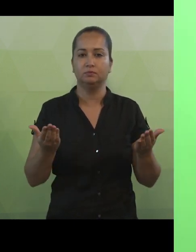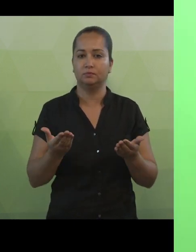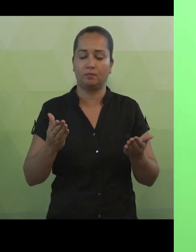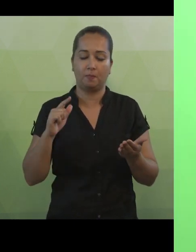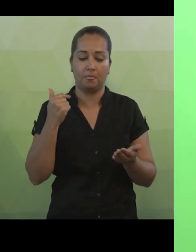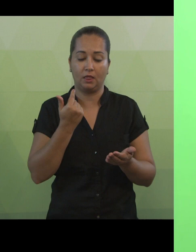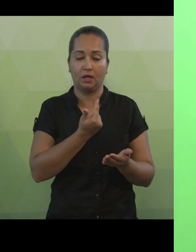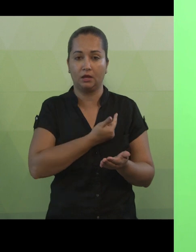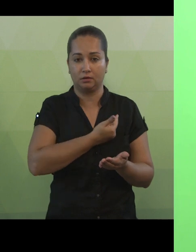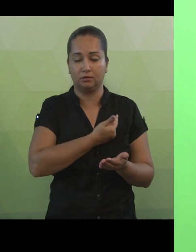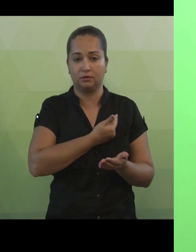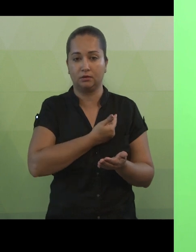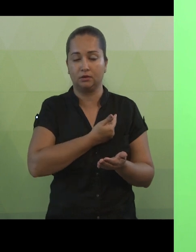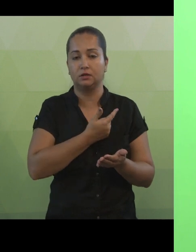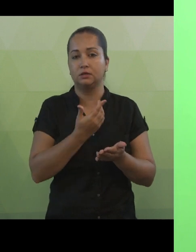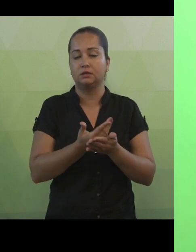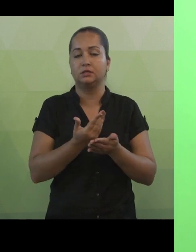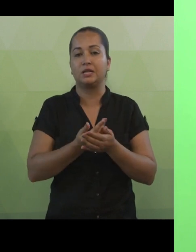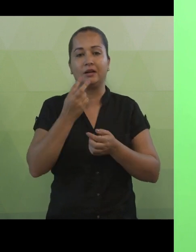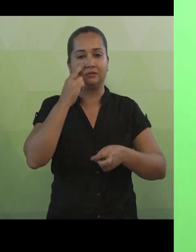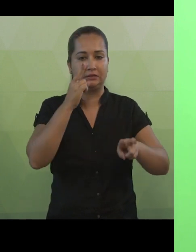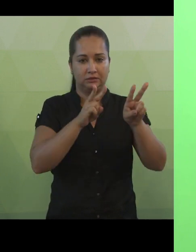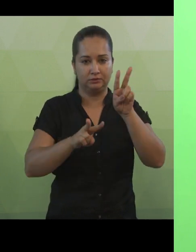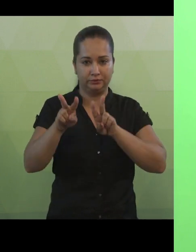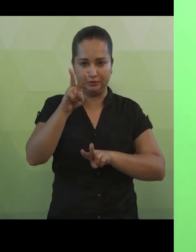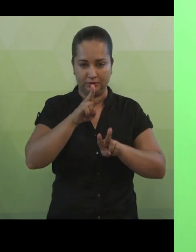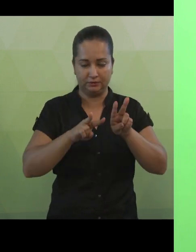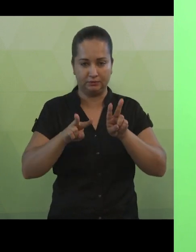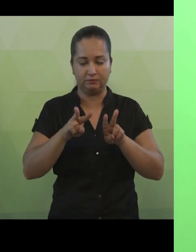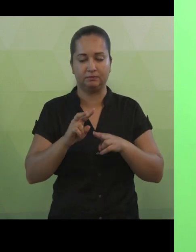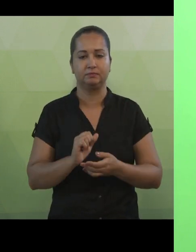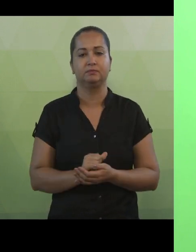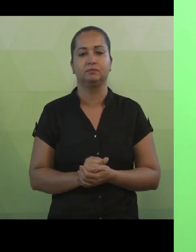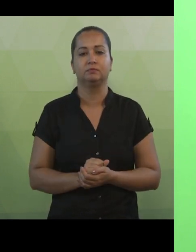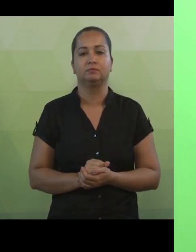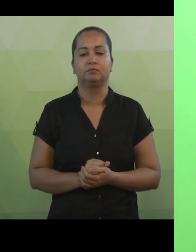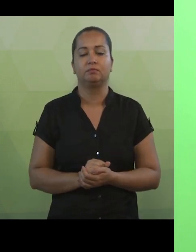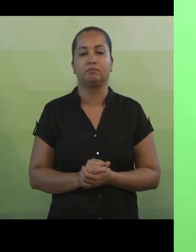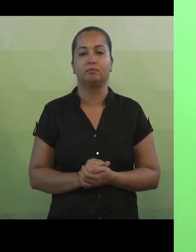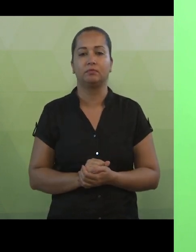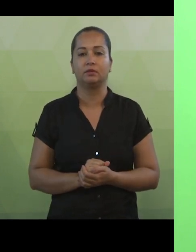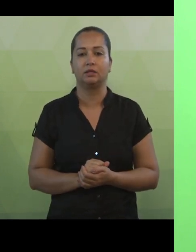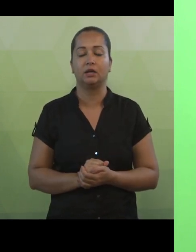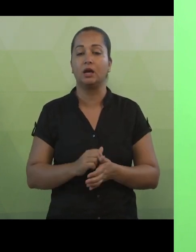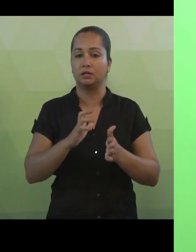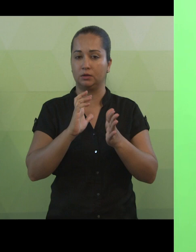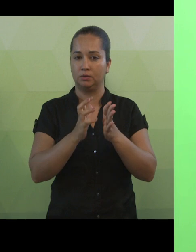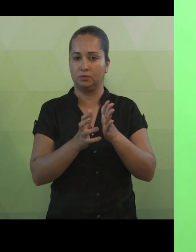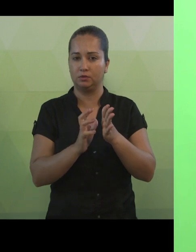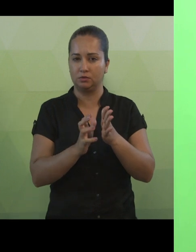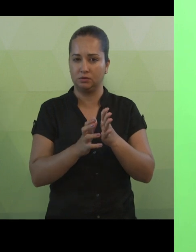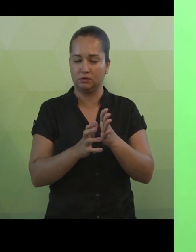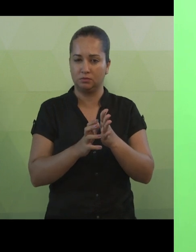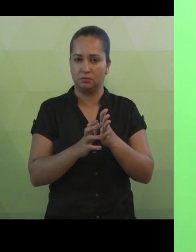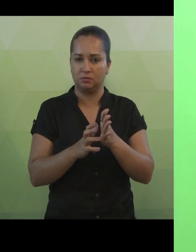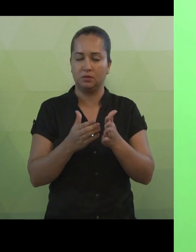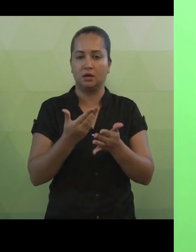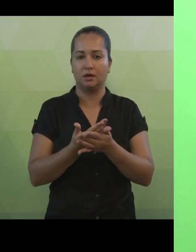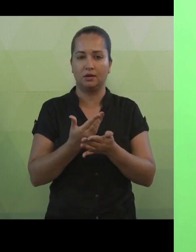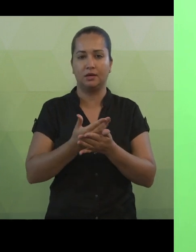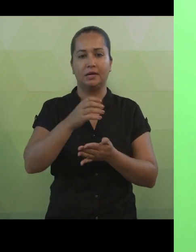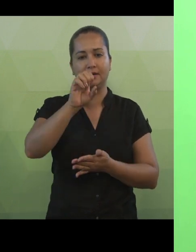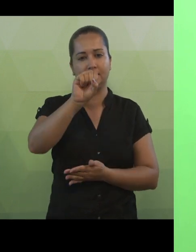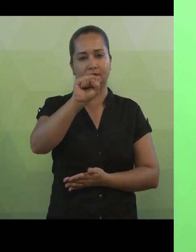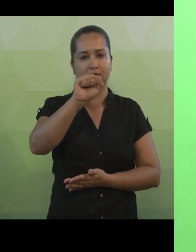sobre visões ou views em banco de dados. O conceito de visão, no contexto do banco de dados, dos SGBDs,